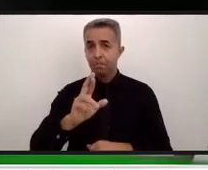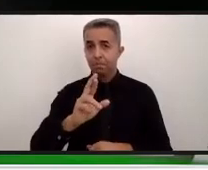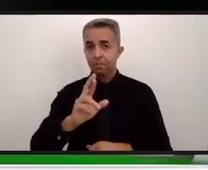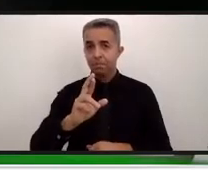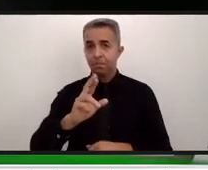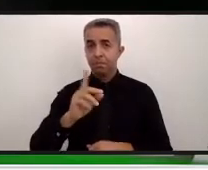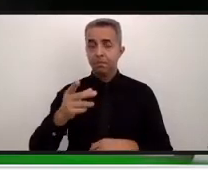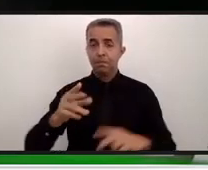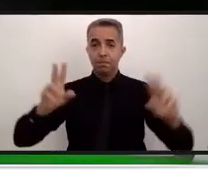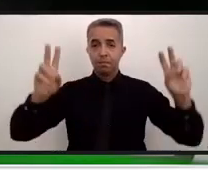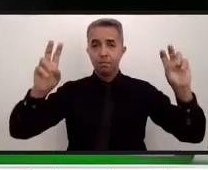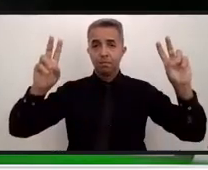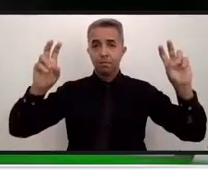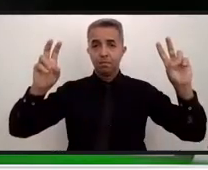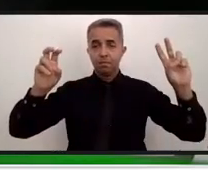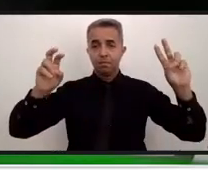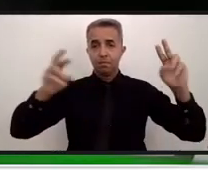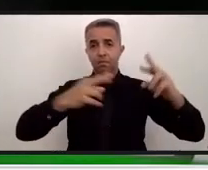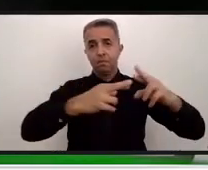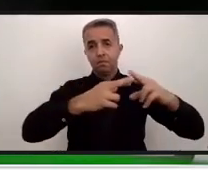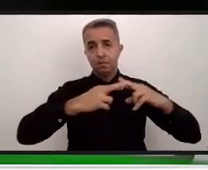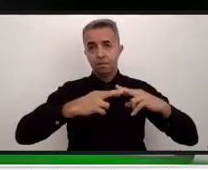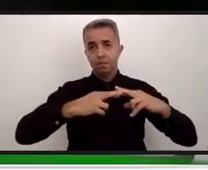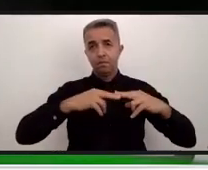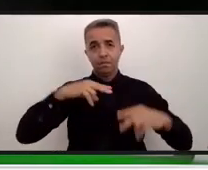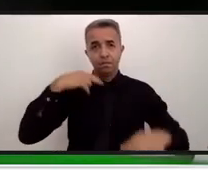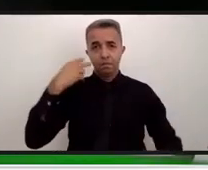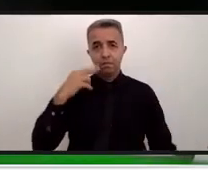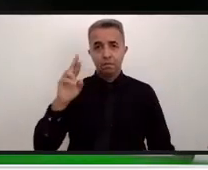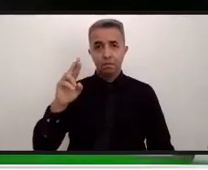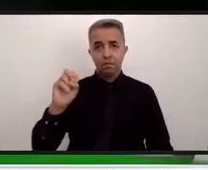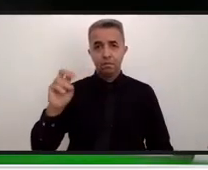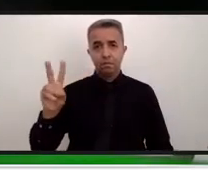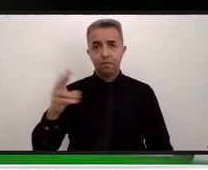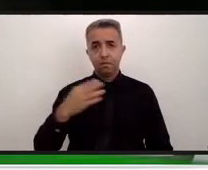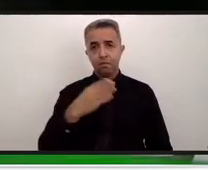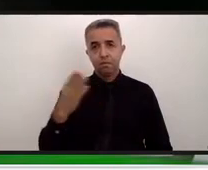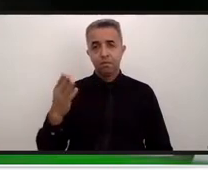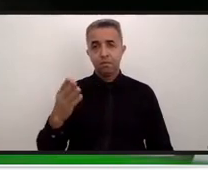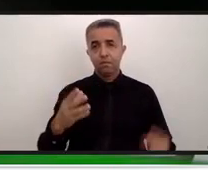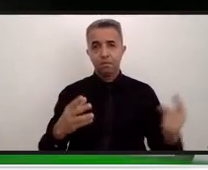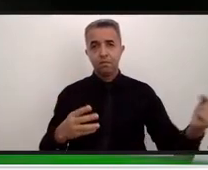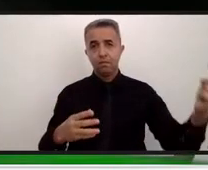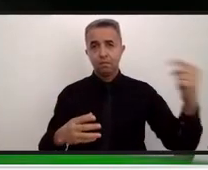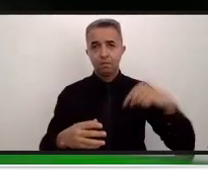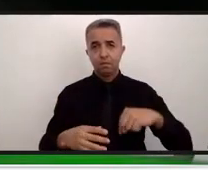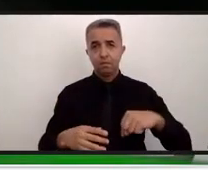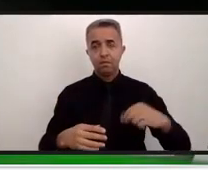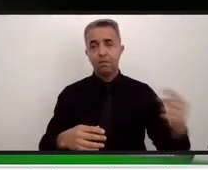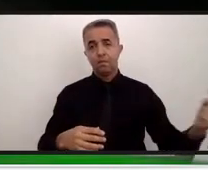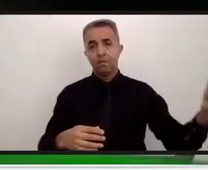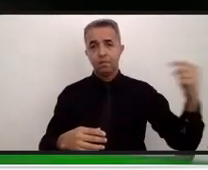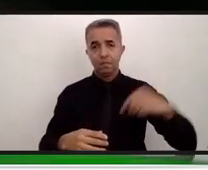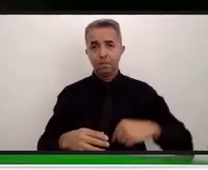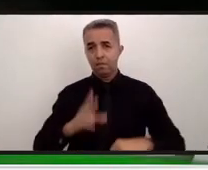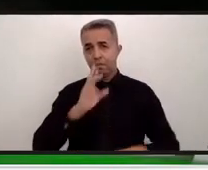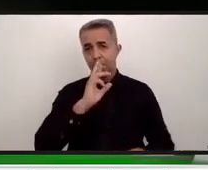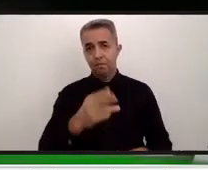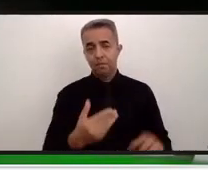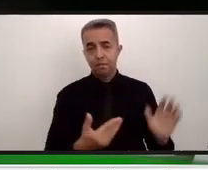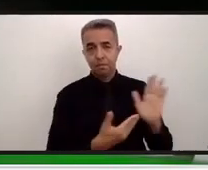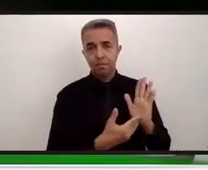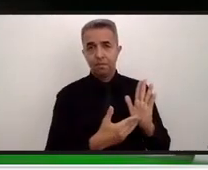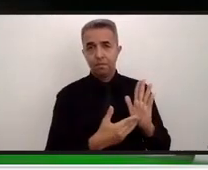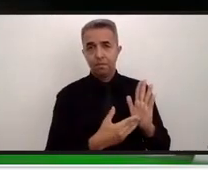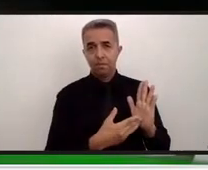Só que existe um requerimento pelo vereador Rogério Varanda. Como ela disse, ela veio preparada para responder isso. Não foi ela que